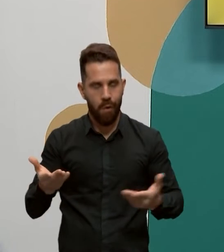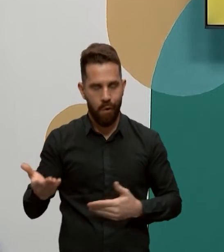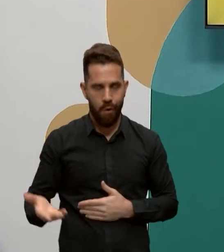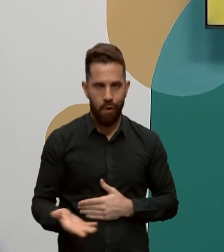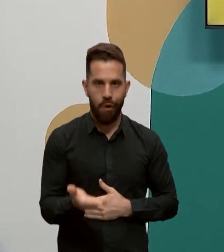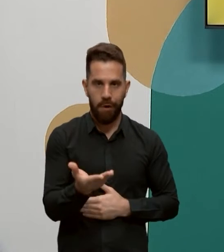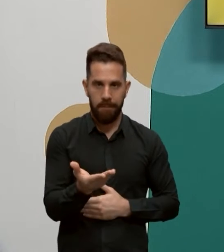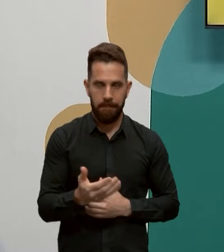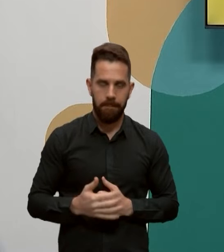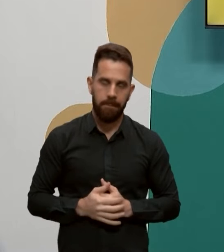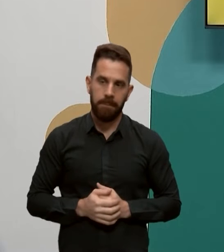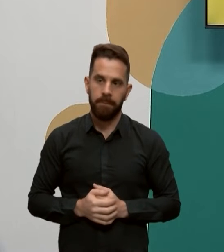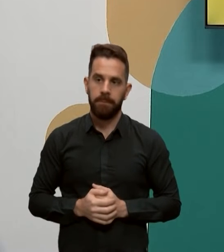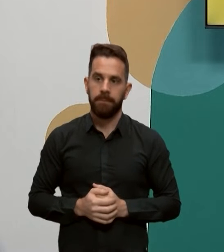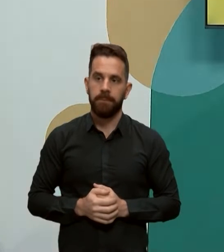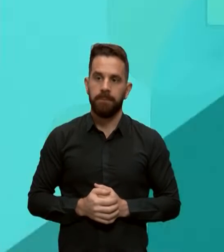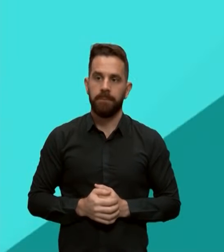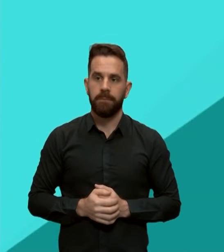Luísa Peixoto.